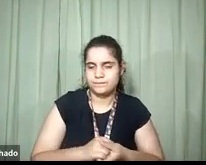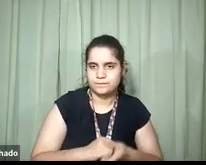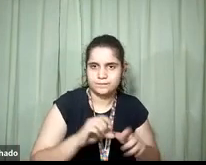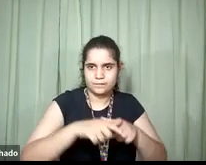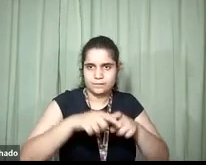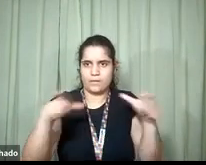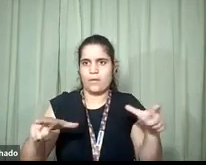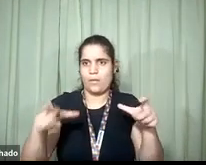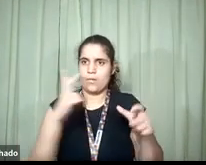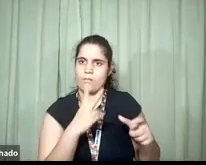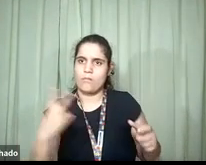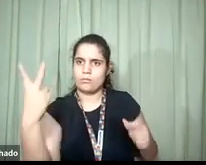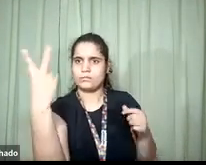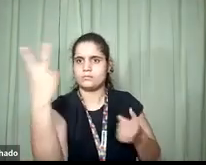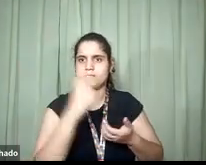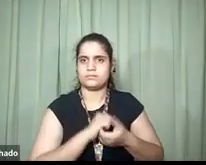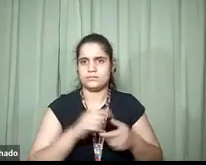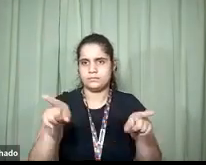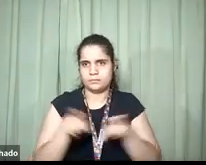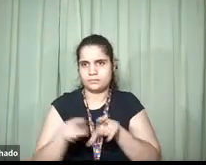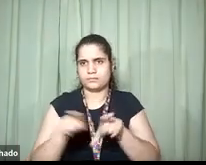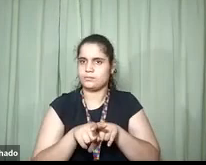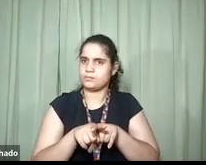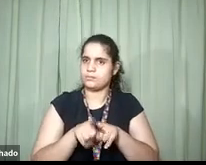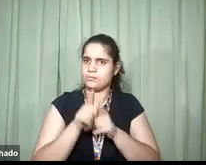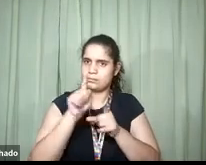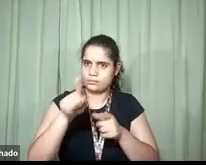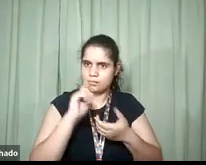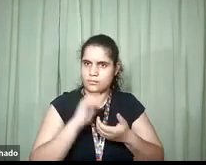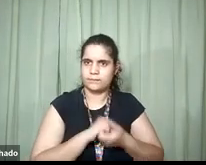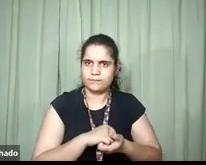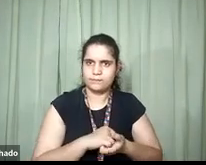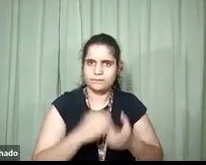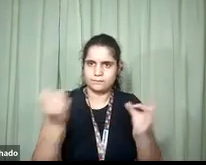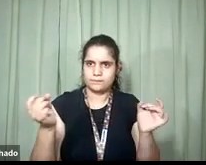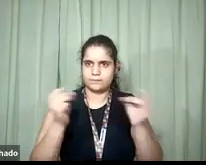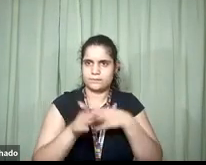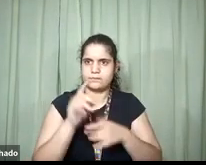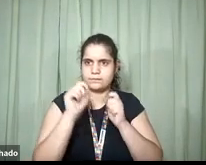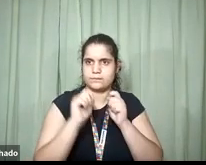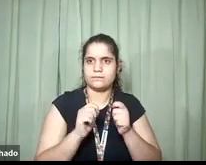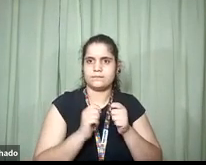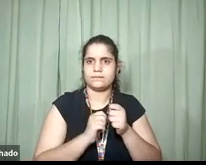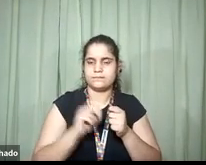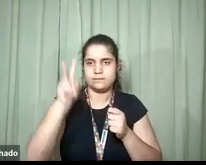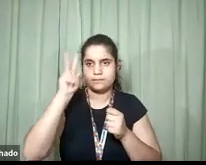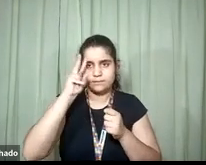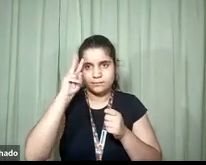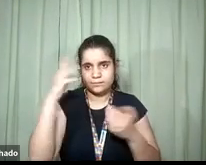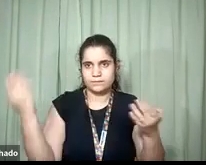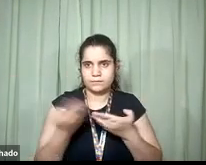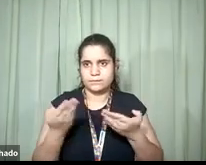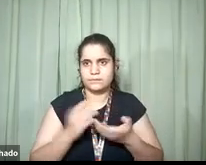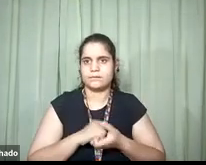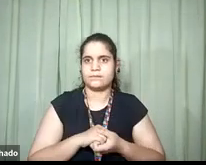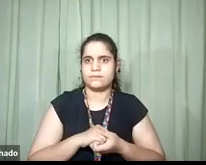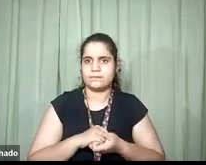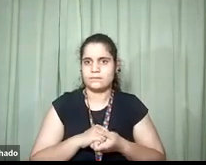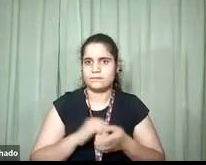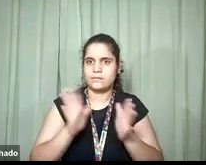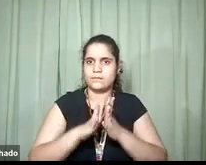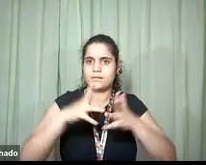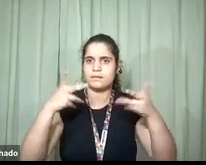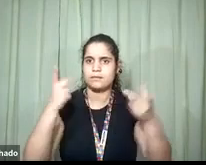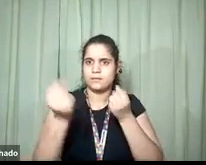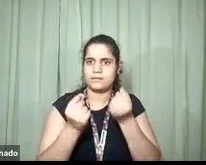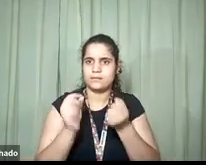valor, e também mais um ponto que eu acabei que lembrei aqui agora. O incrível é que as